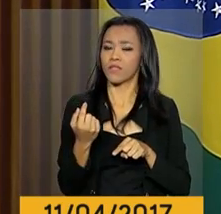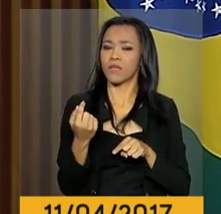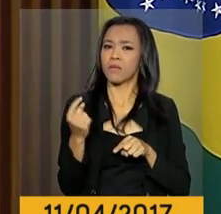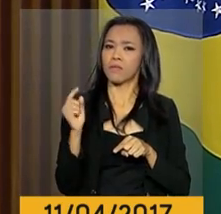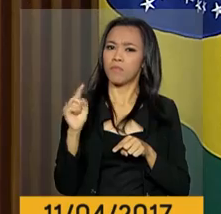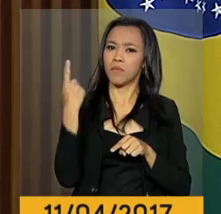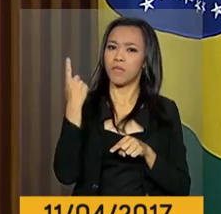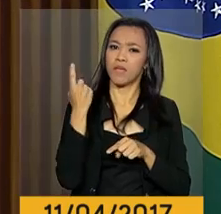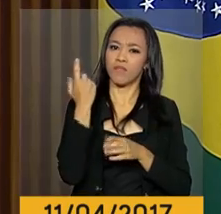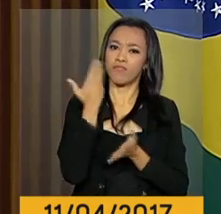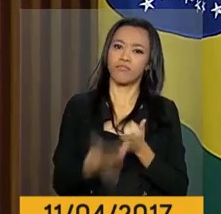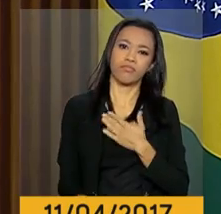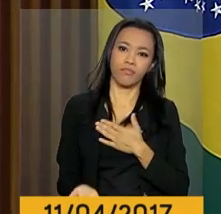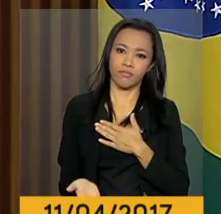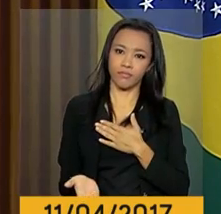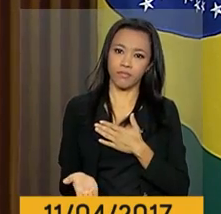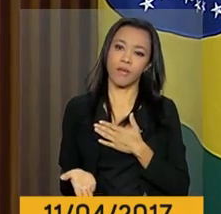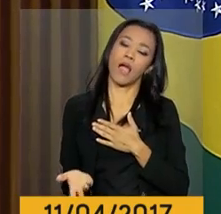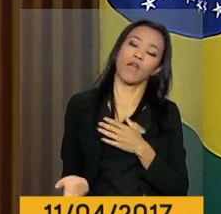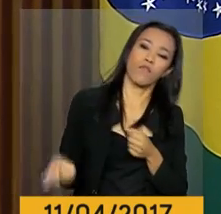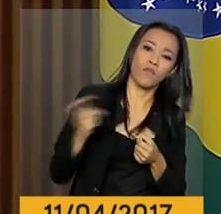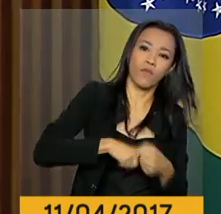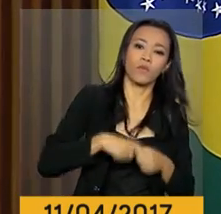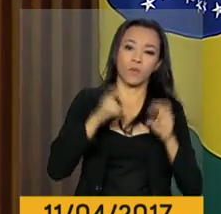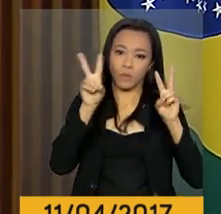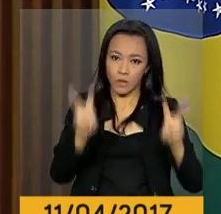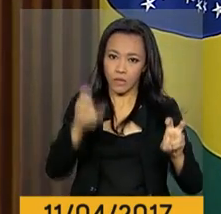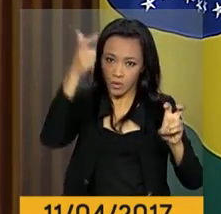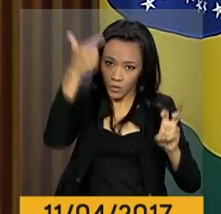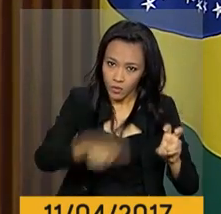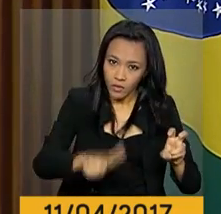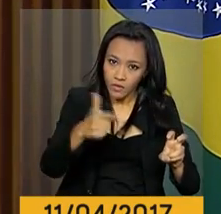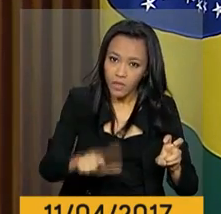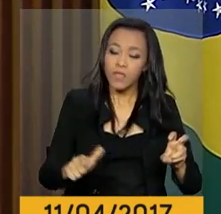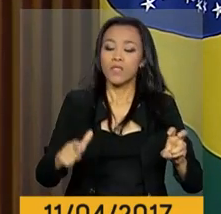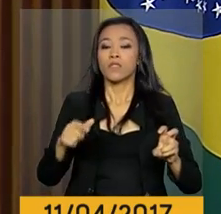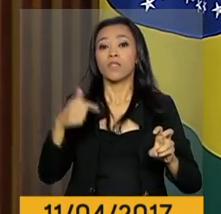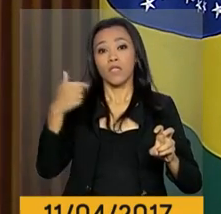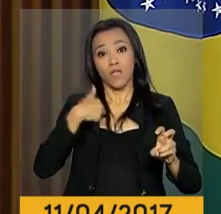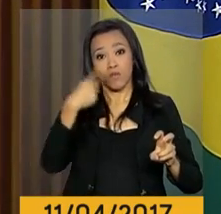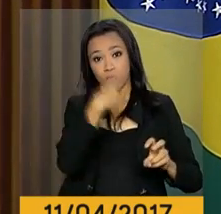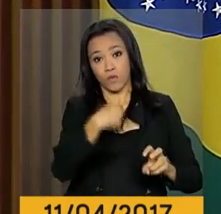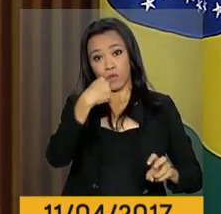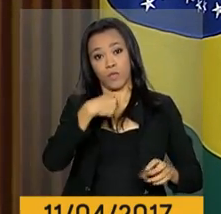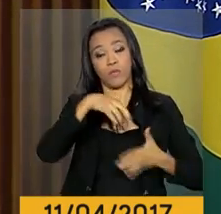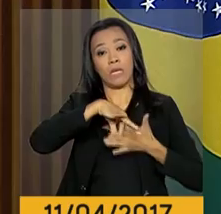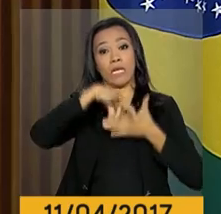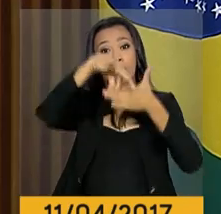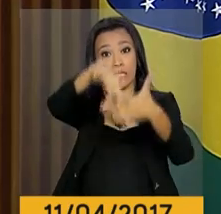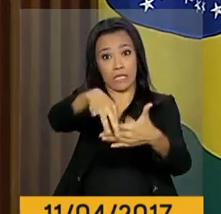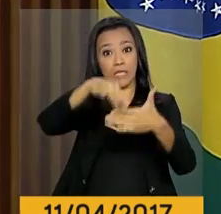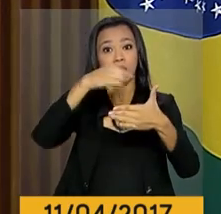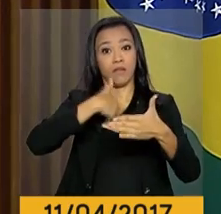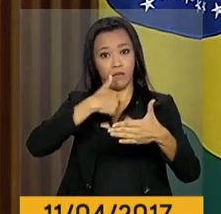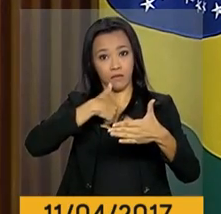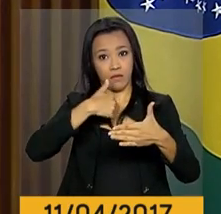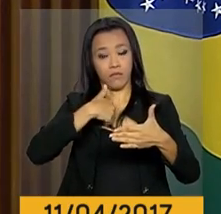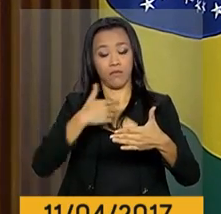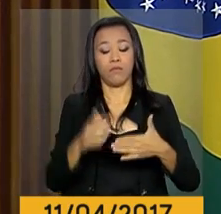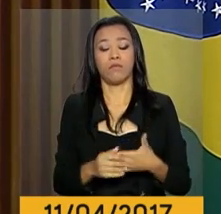primeira derrota ela voltou à pauta e nessa ocasião eu fui designado Líder eu era aliás relator eu era